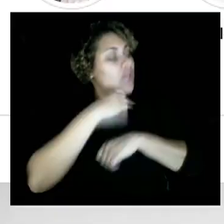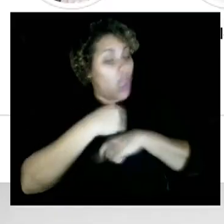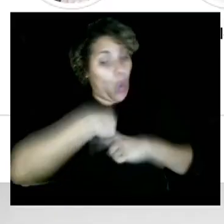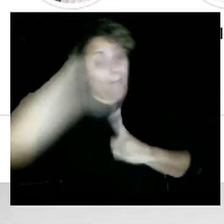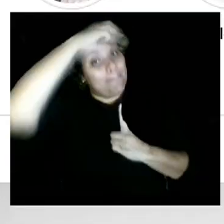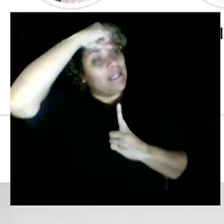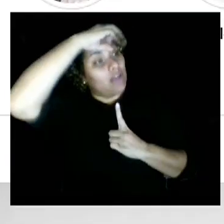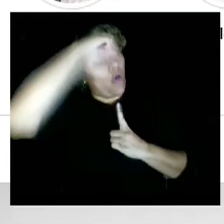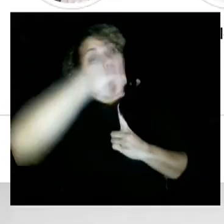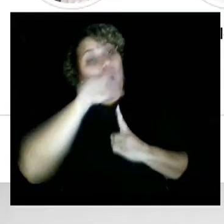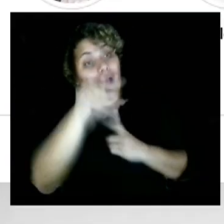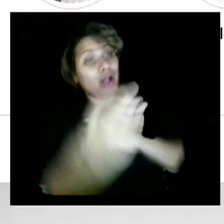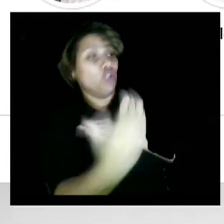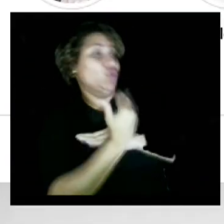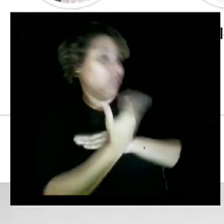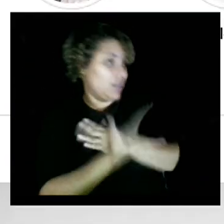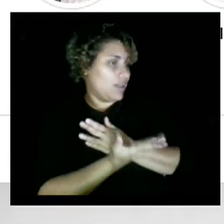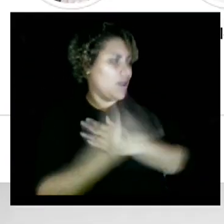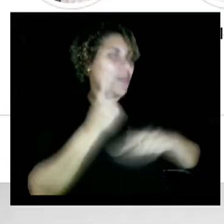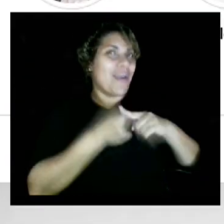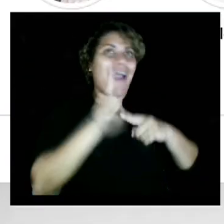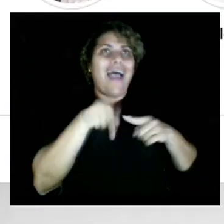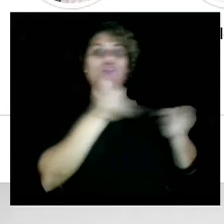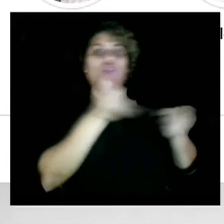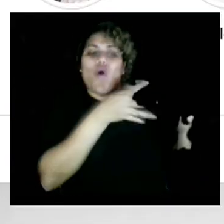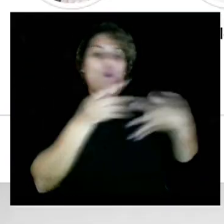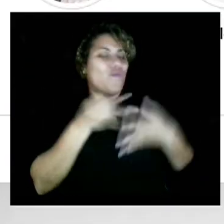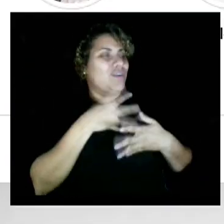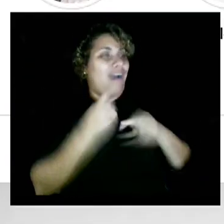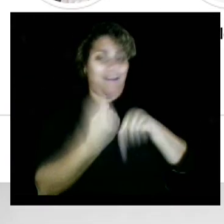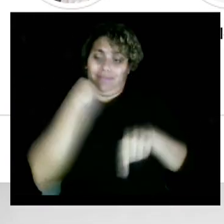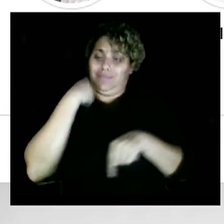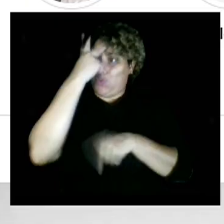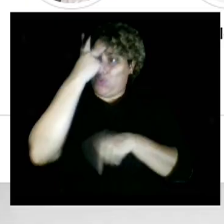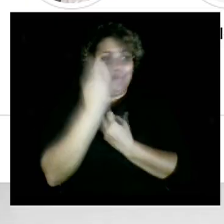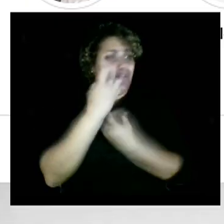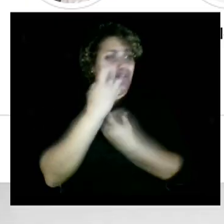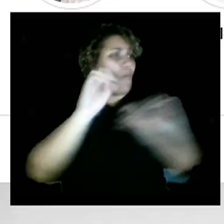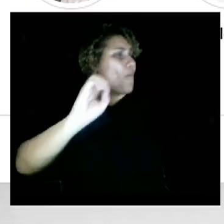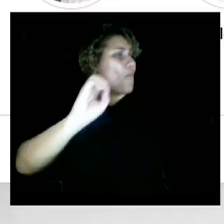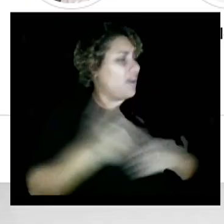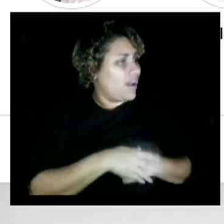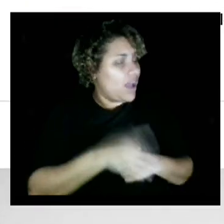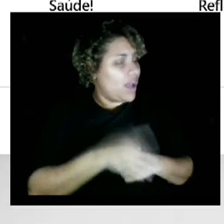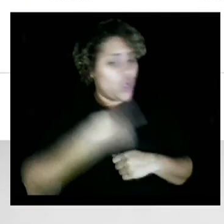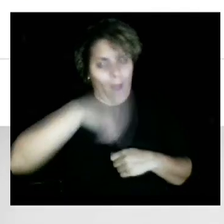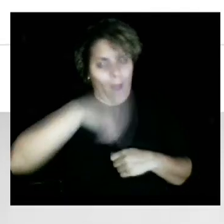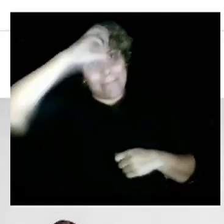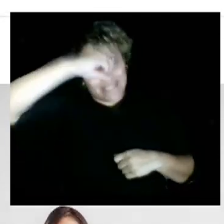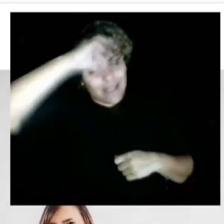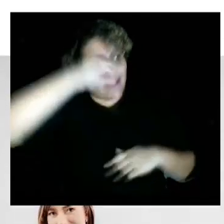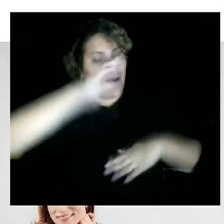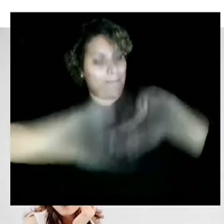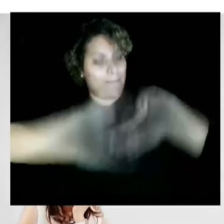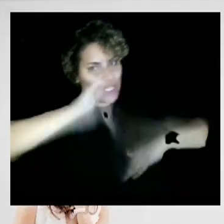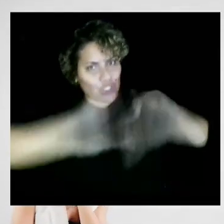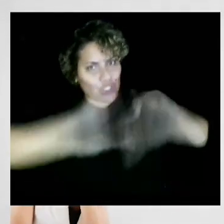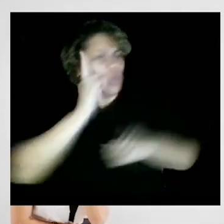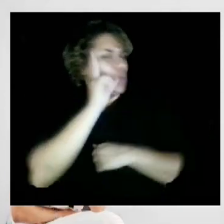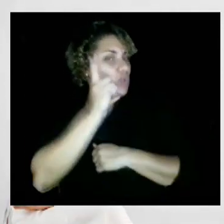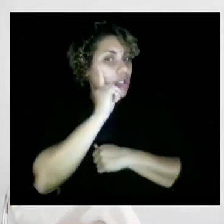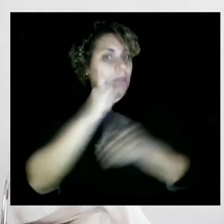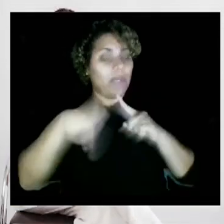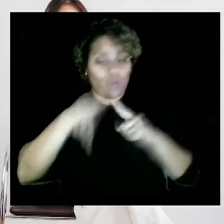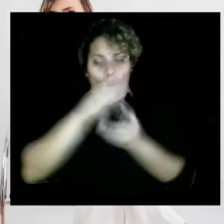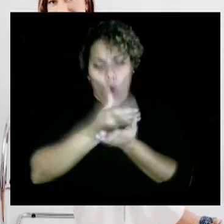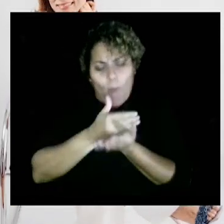isso é muito novo e não é ensinado, né? Em lugar nenhum. E a gente vai aprender na prática do dia a dia. Só que quando a gente começa, você fala assim, qual